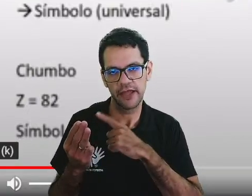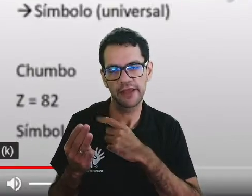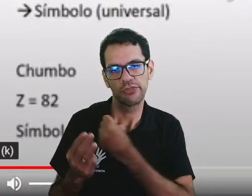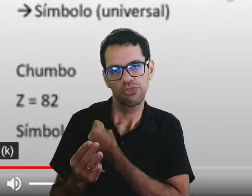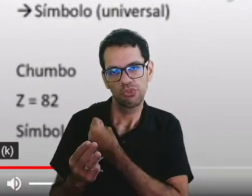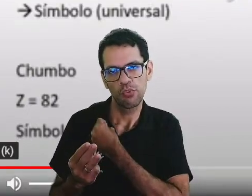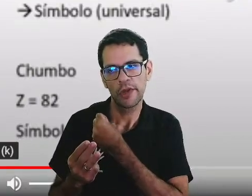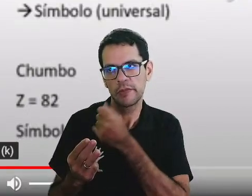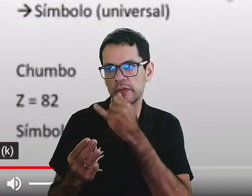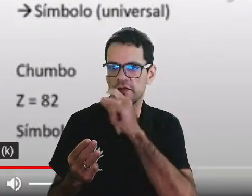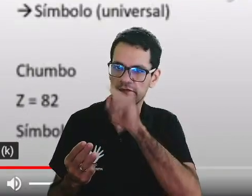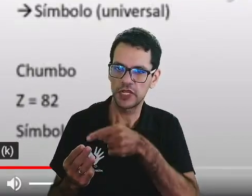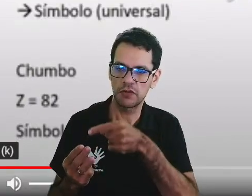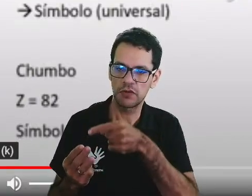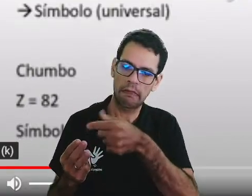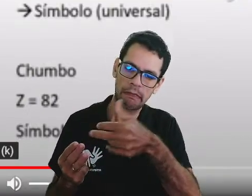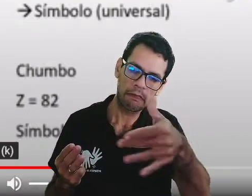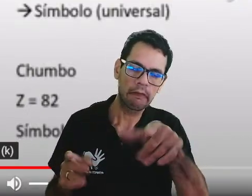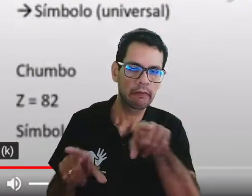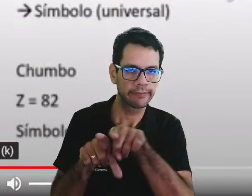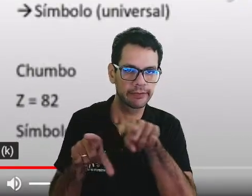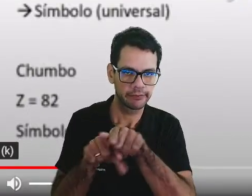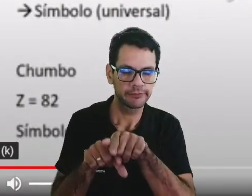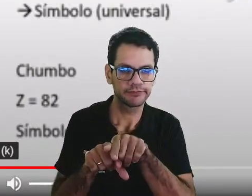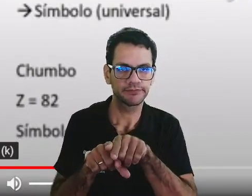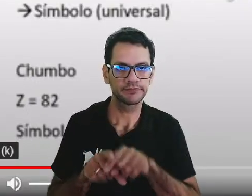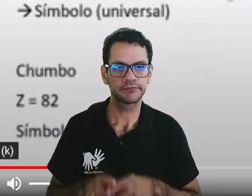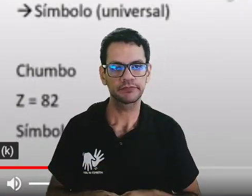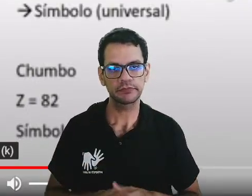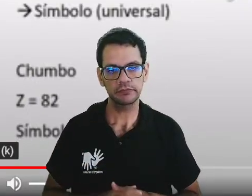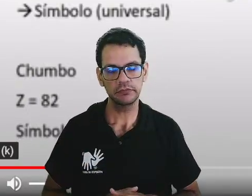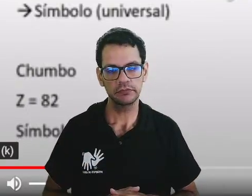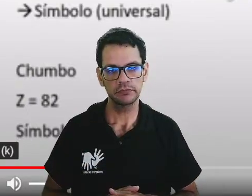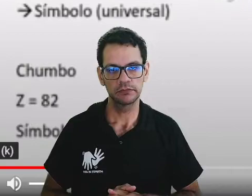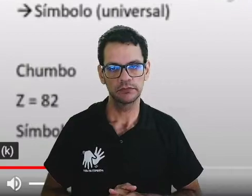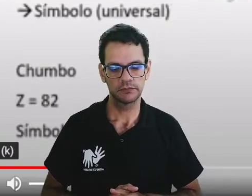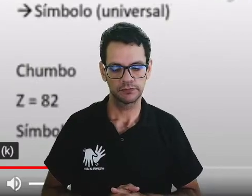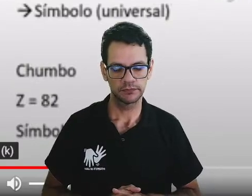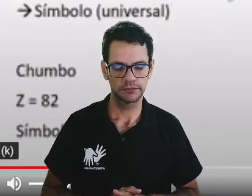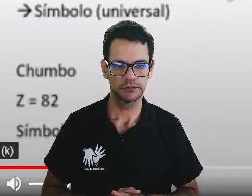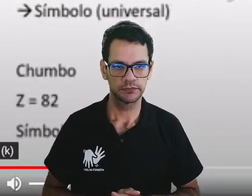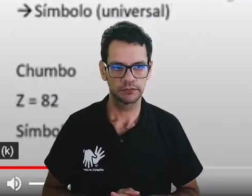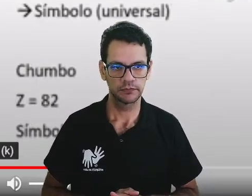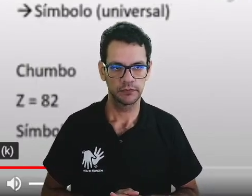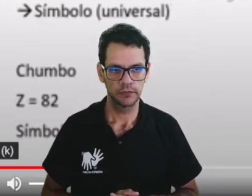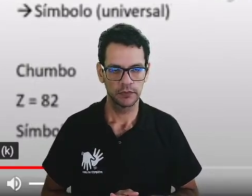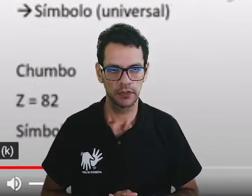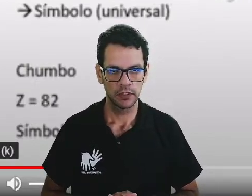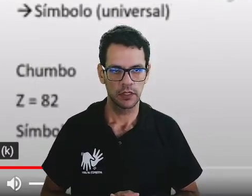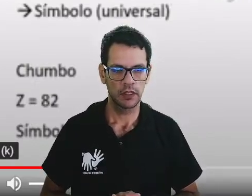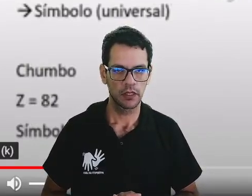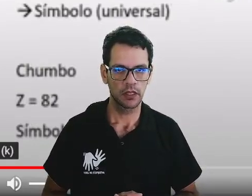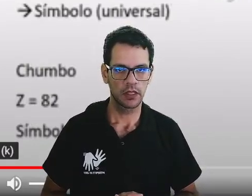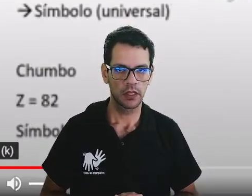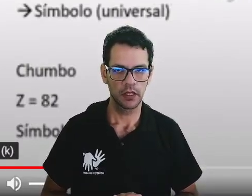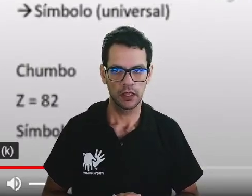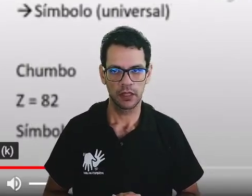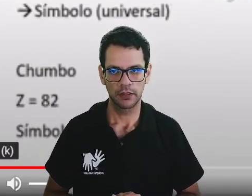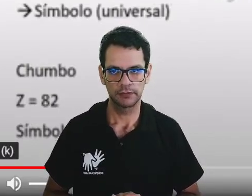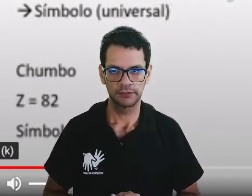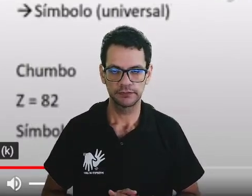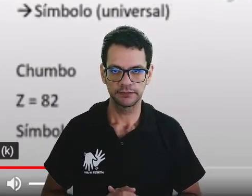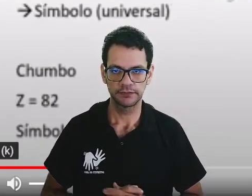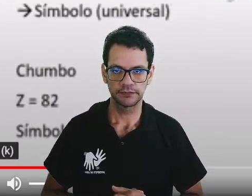diversas espécies que existem daquele átomo, dos isótopos daquele átomo. A gente já vai entender isso. Então, vamos